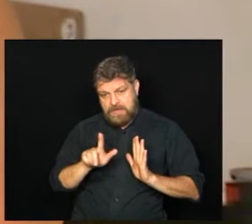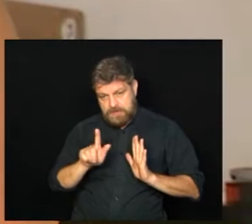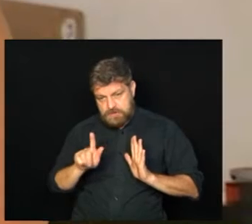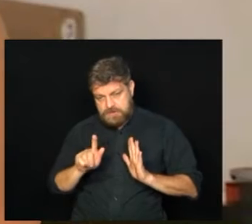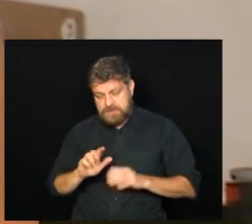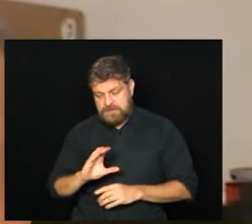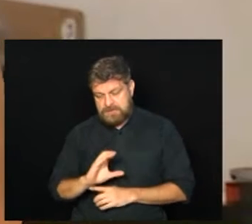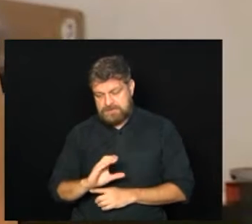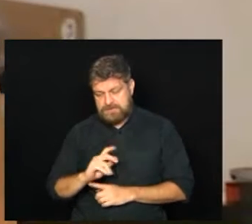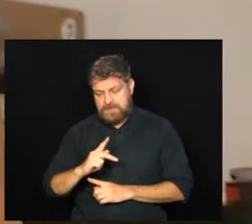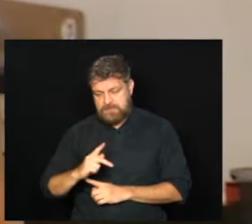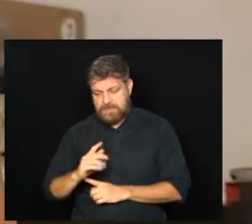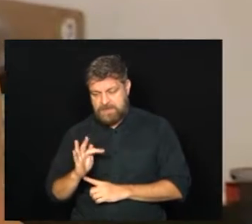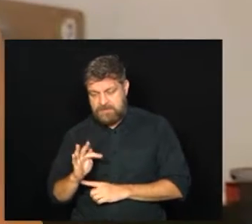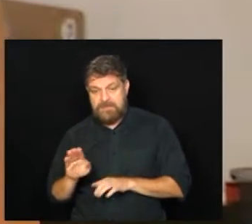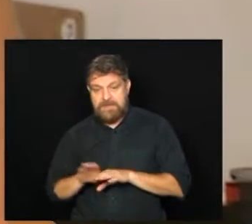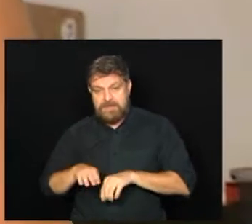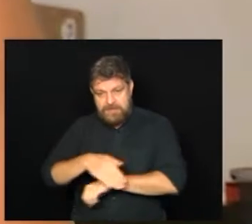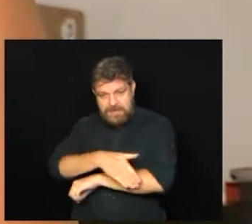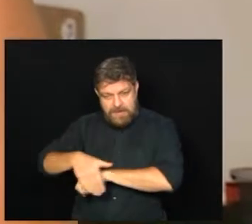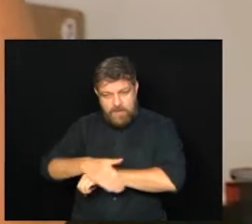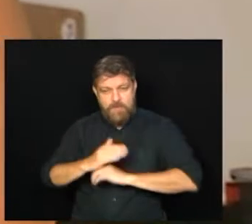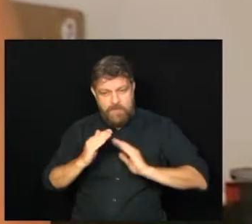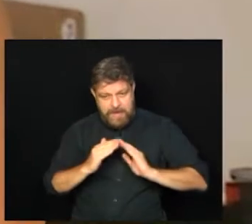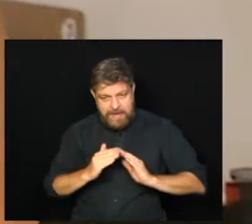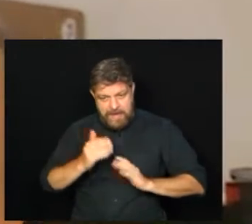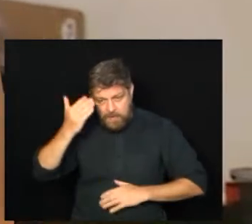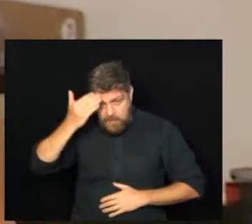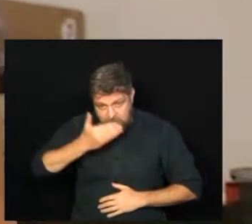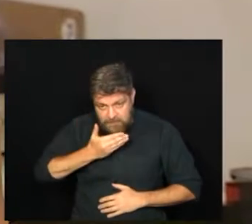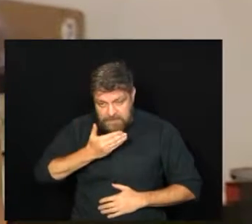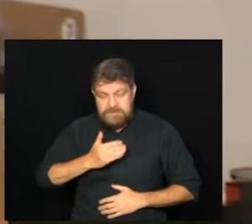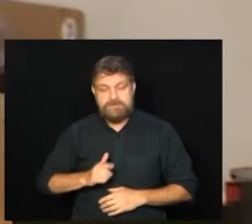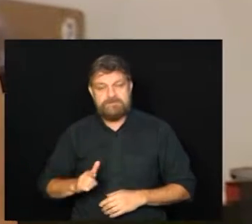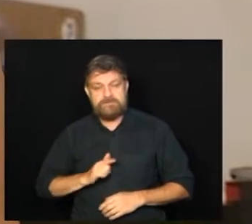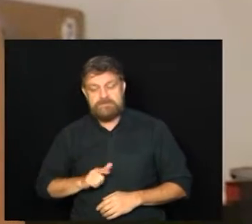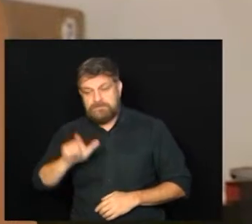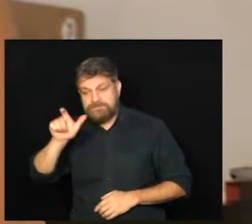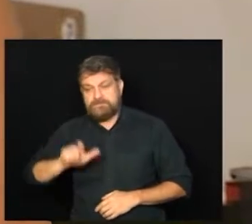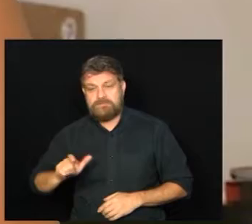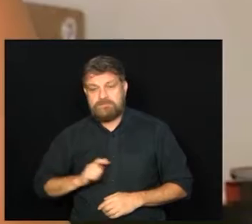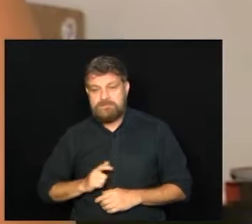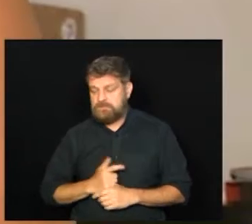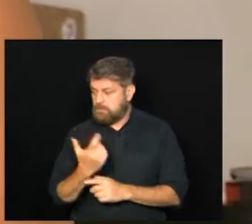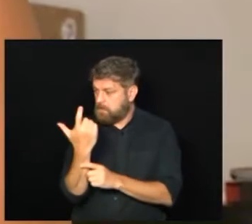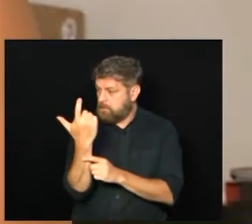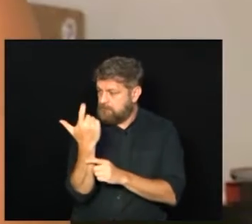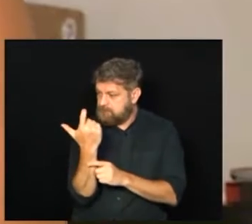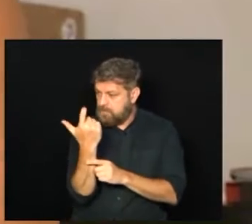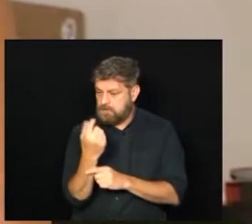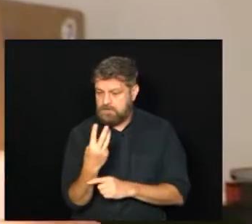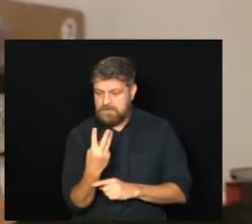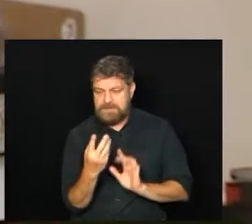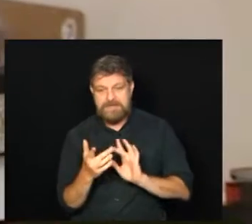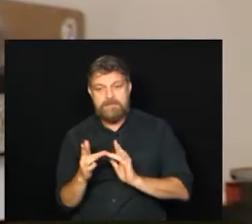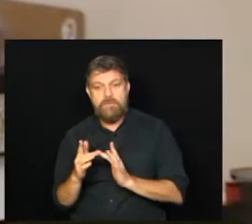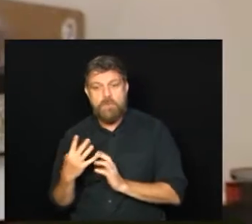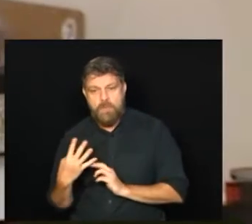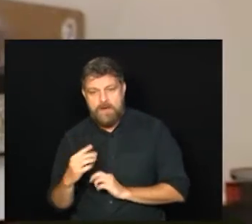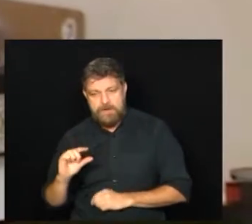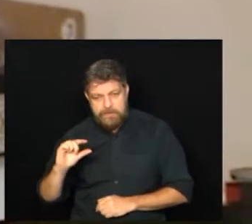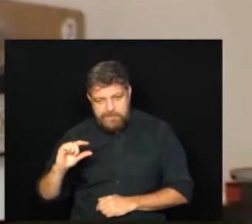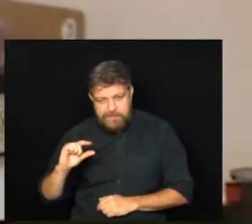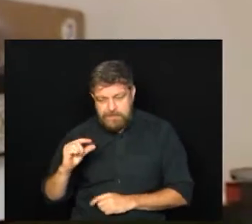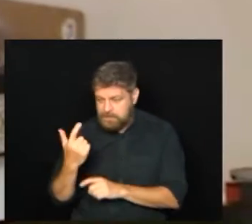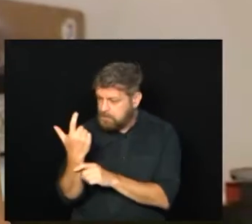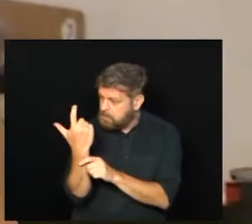o comprovante de residência, o programa pede que a pessoa tenha foto 3x4, ou que tenha, quando a